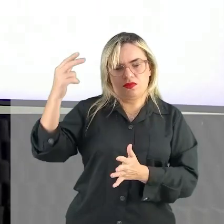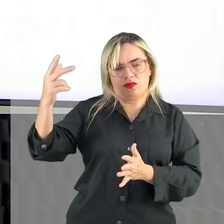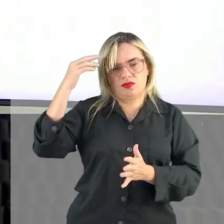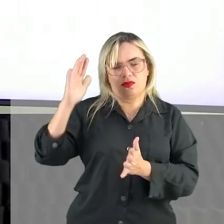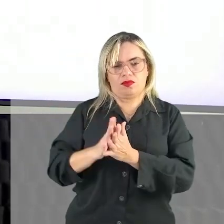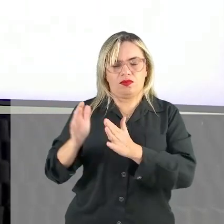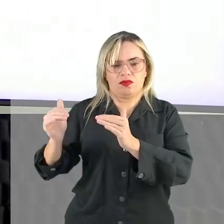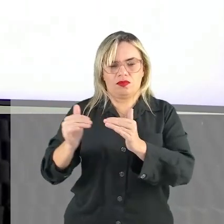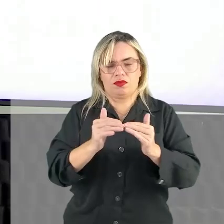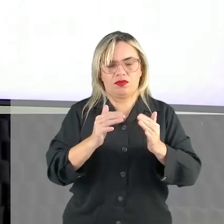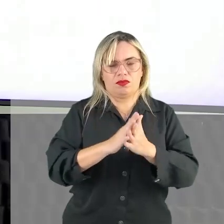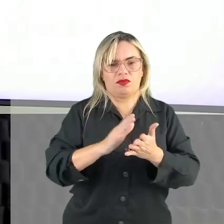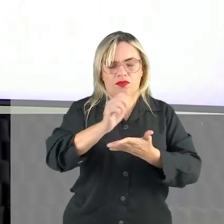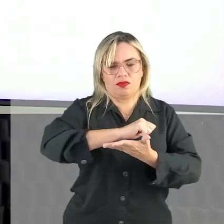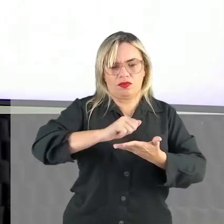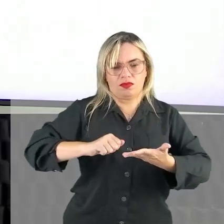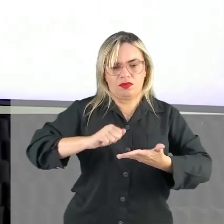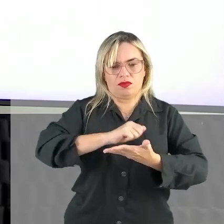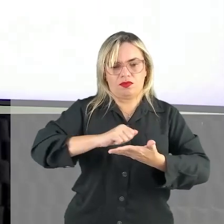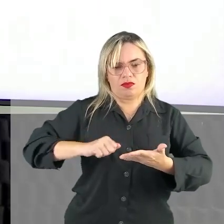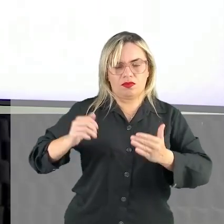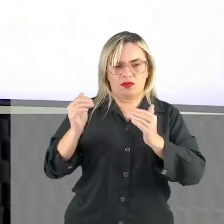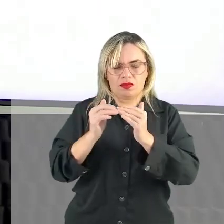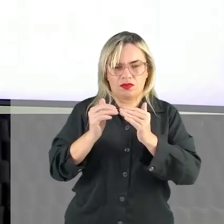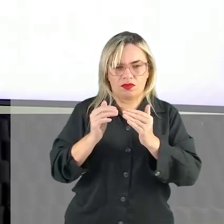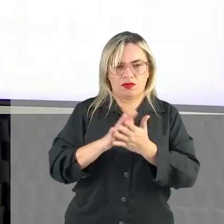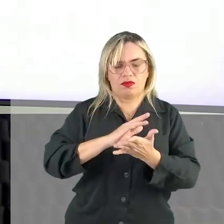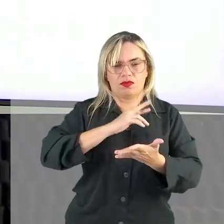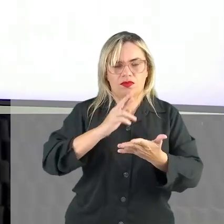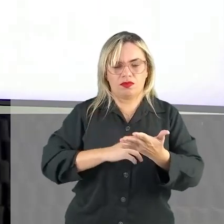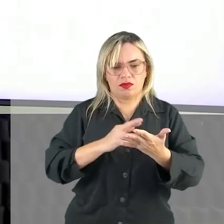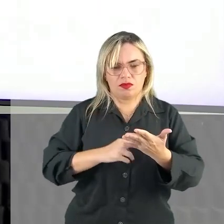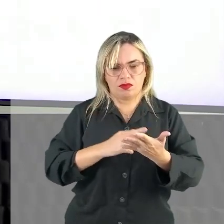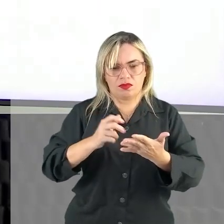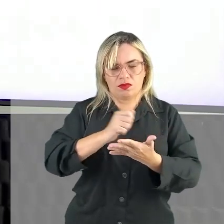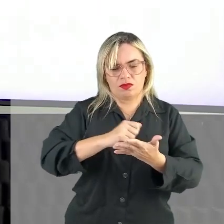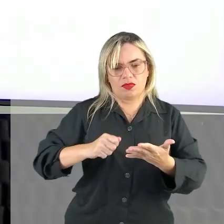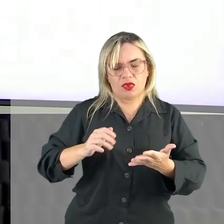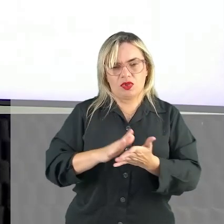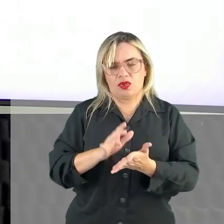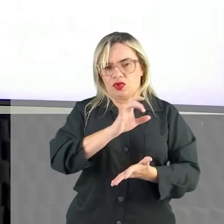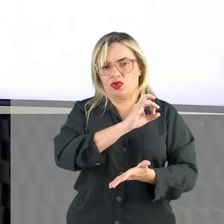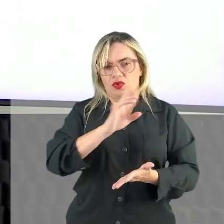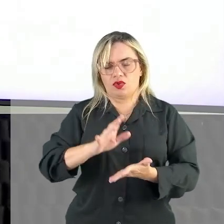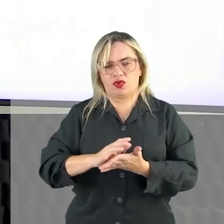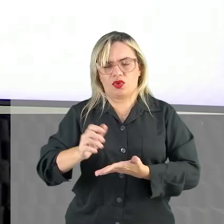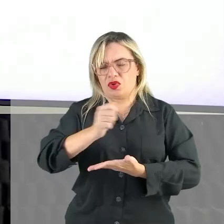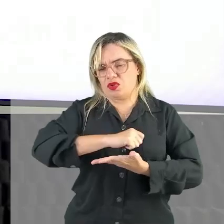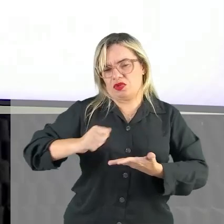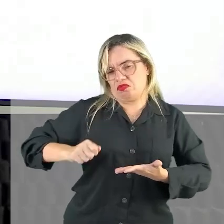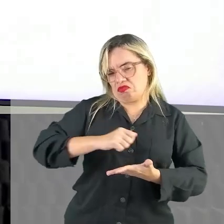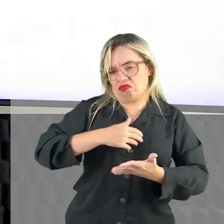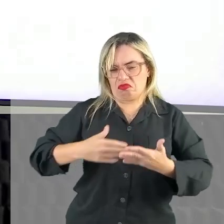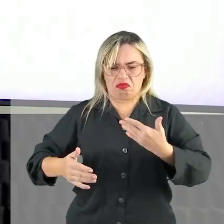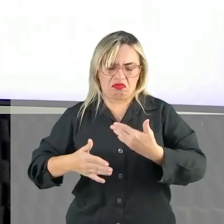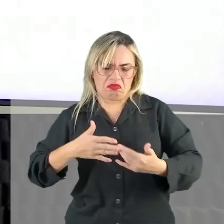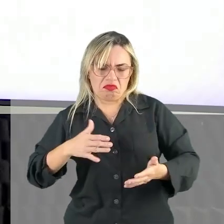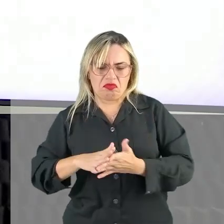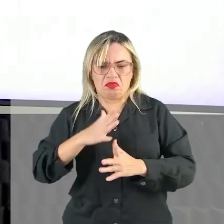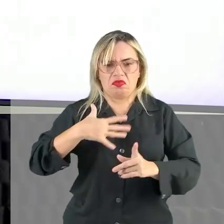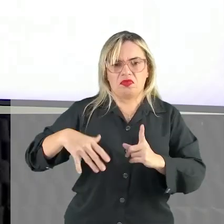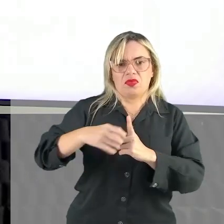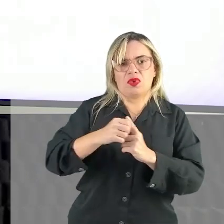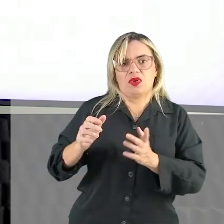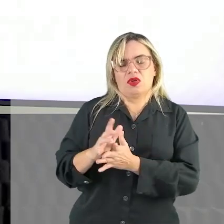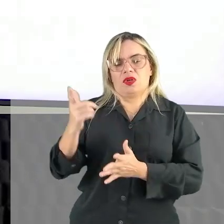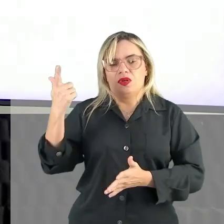quero dizer? Combina com o que eu quero dizer? Ou eu apenas estou jogando lá para mostrar que eu tenho um repertório sociogeográfico, tá?